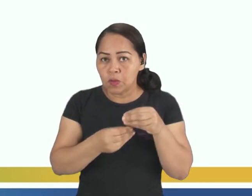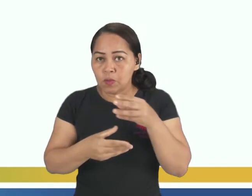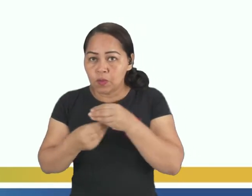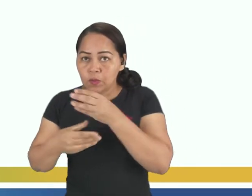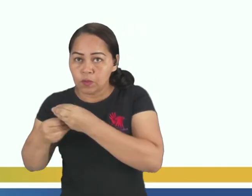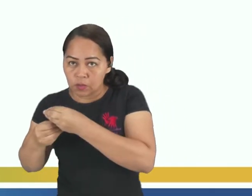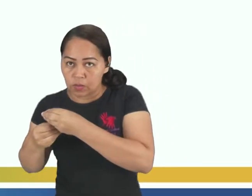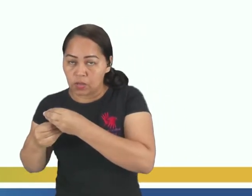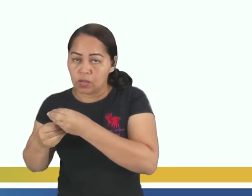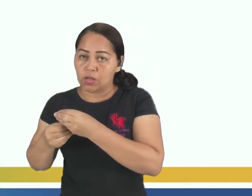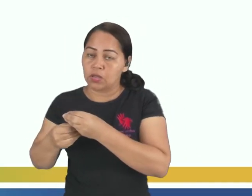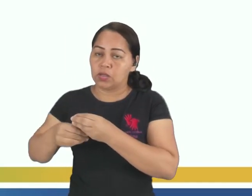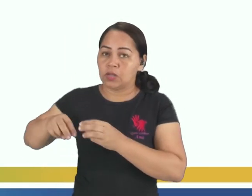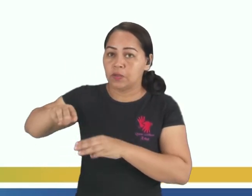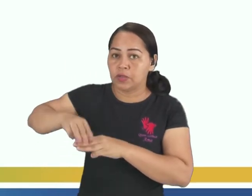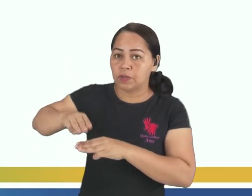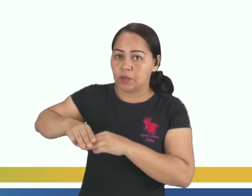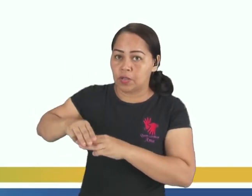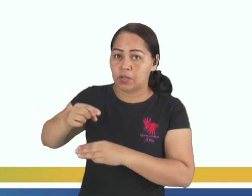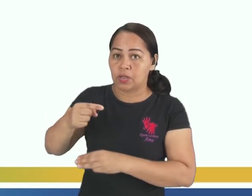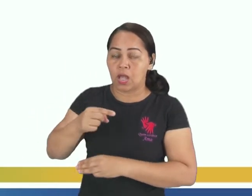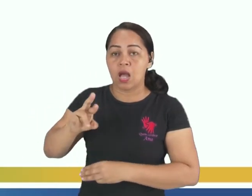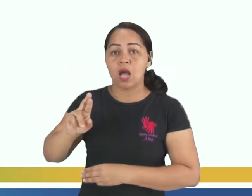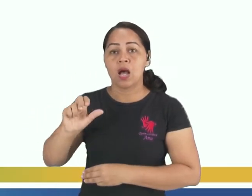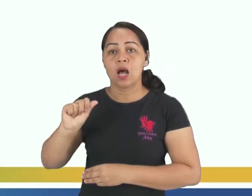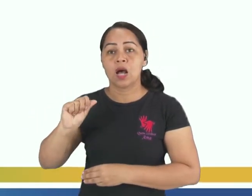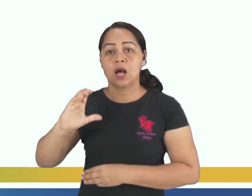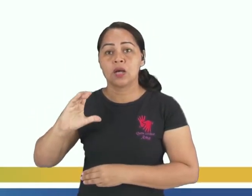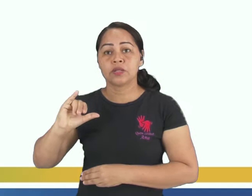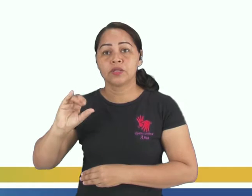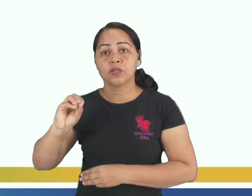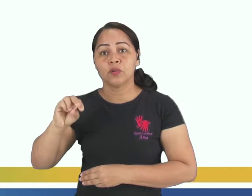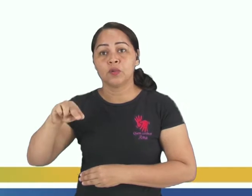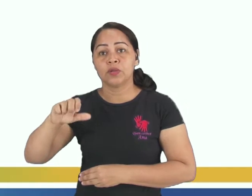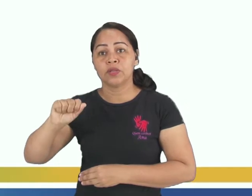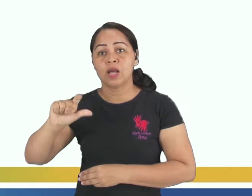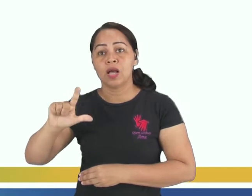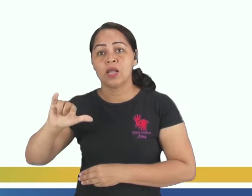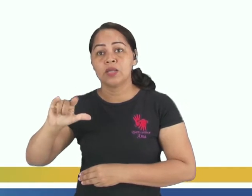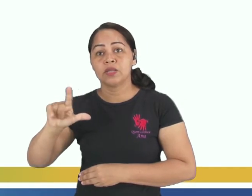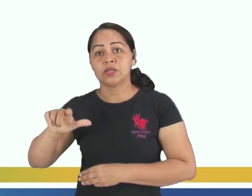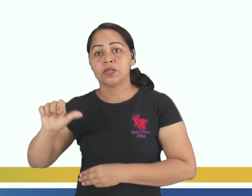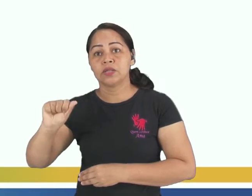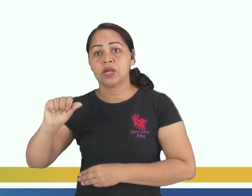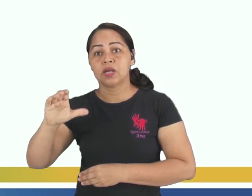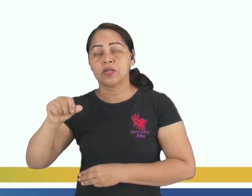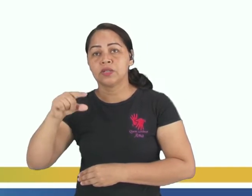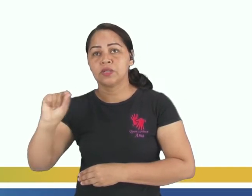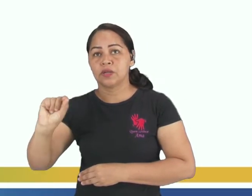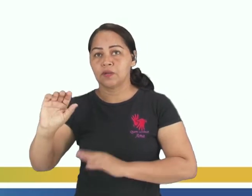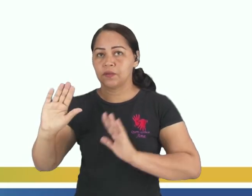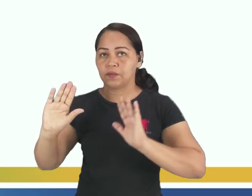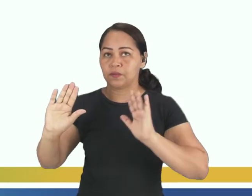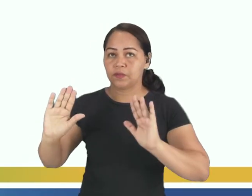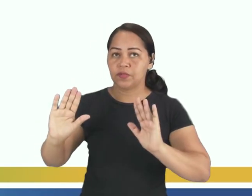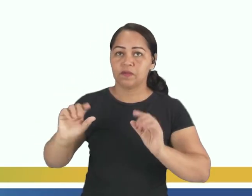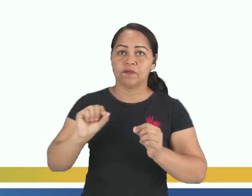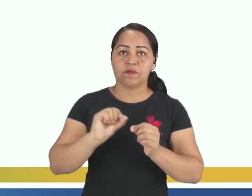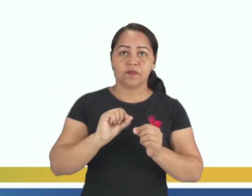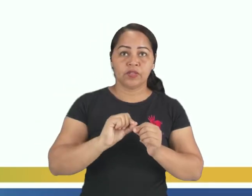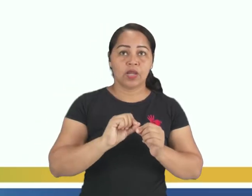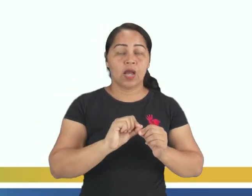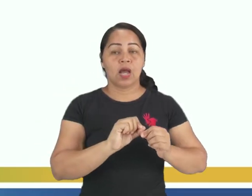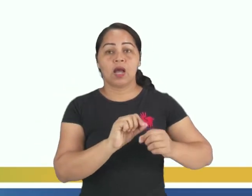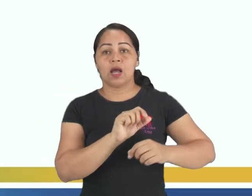B multiplicada pela raiz de A menos a raiz de B é A menos B. Eu não preciso nem fazer a distributiva, eu vou